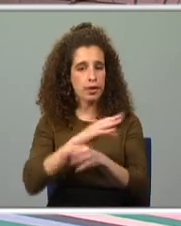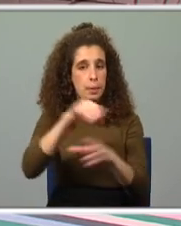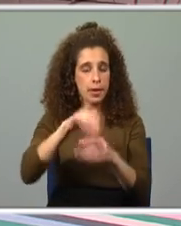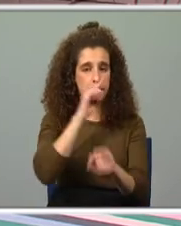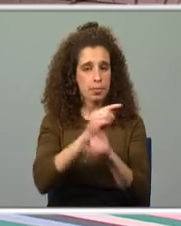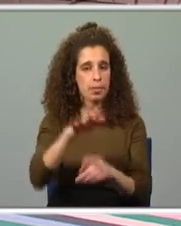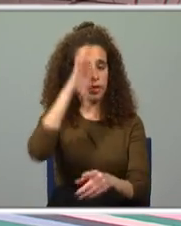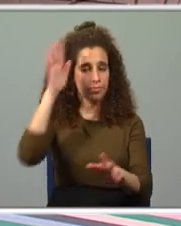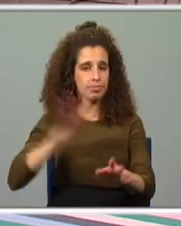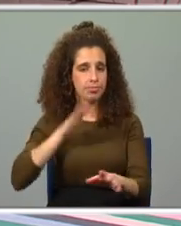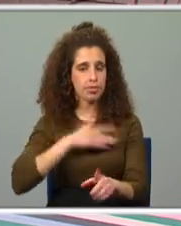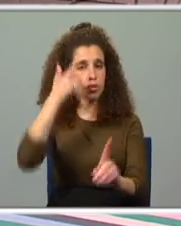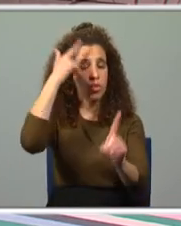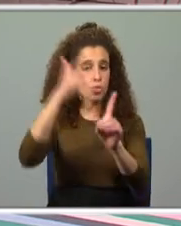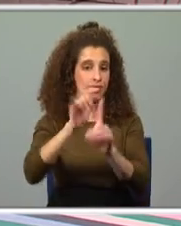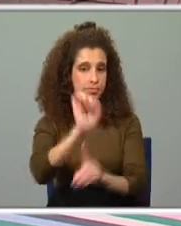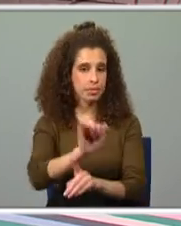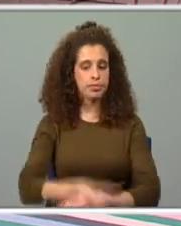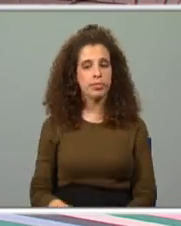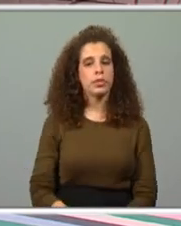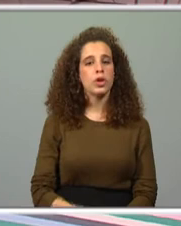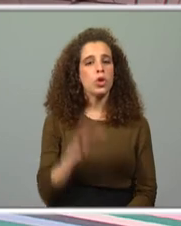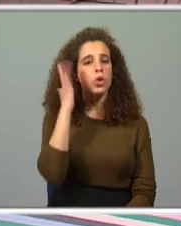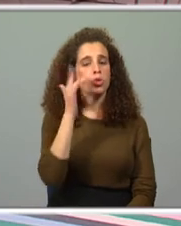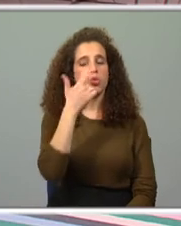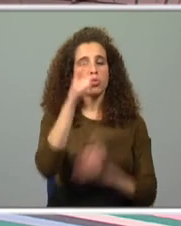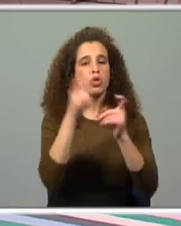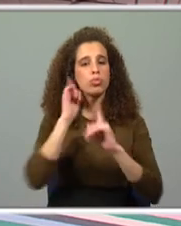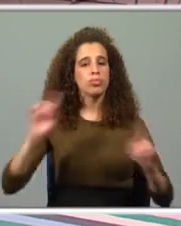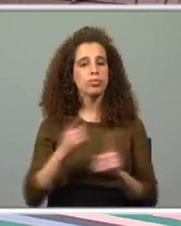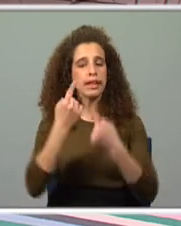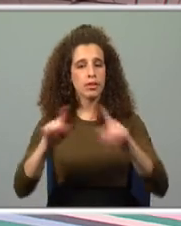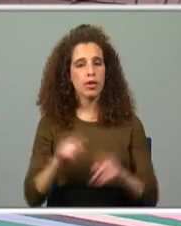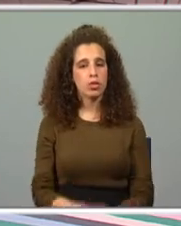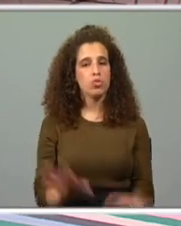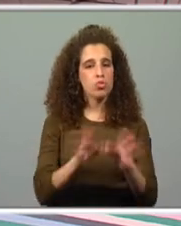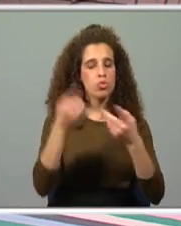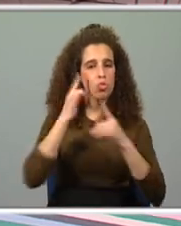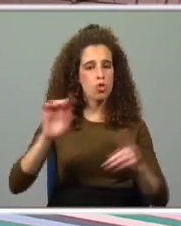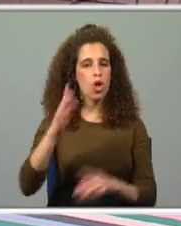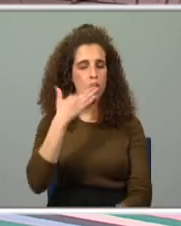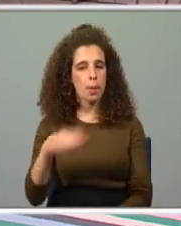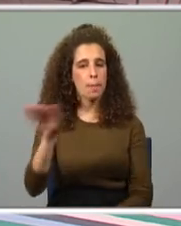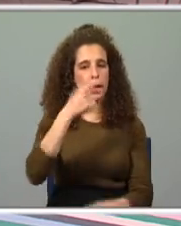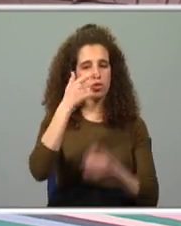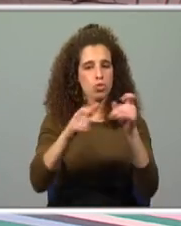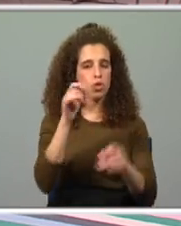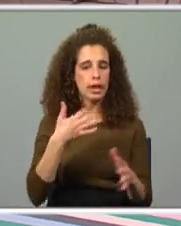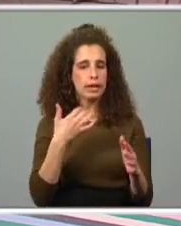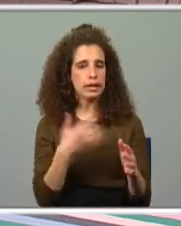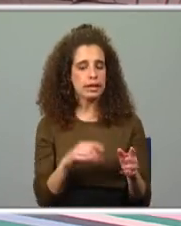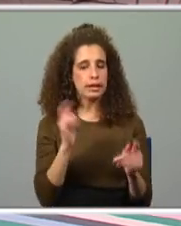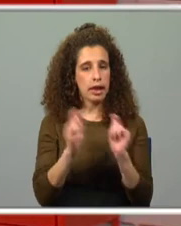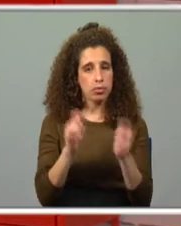estão, têm uma função. E o número de músicos é diferente. Uma orquestra... Normalmente tem mais pessoas a tocar